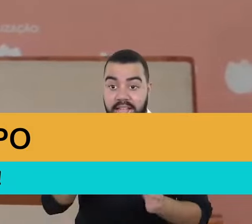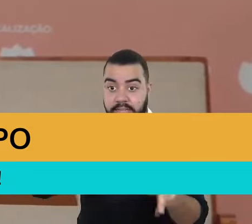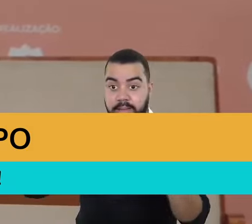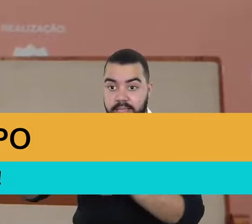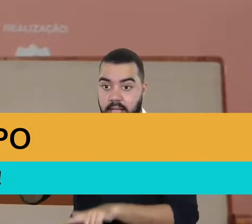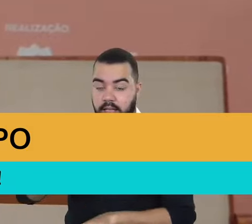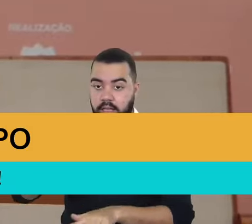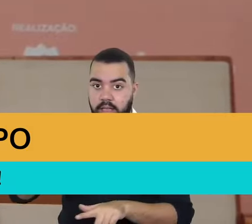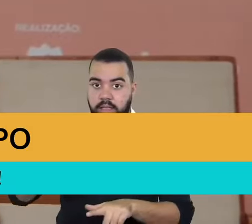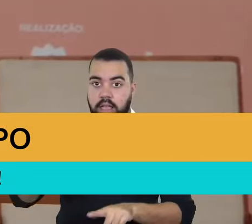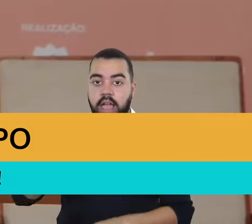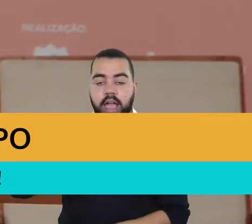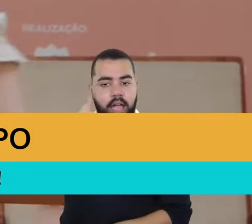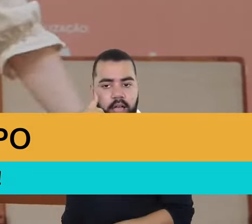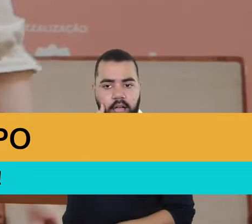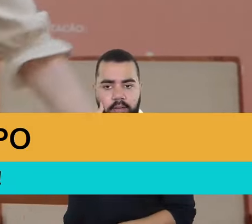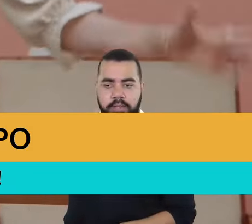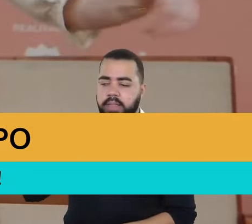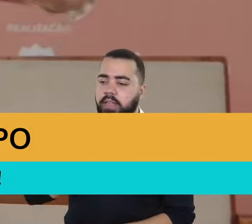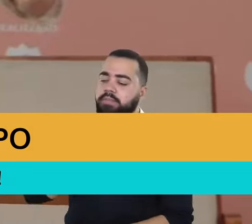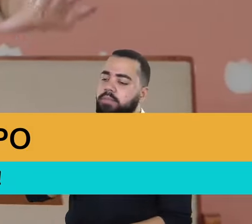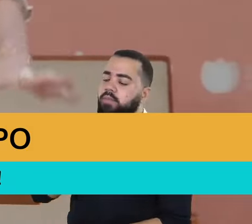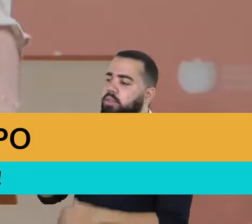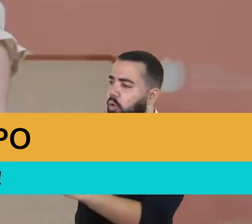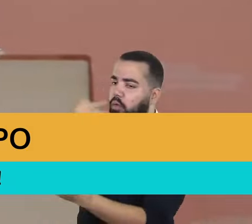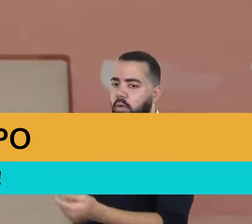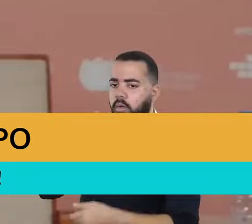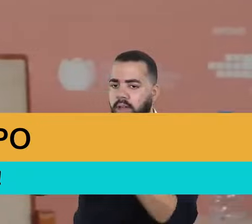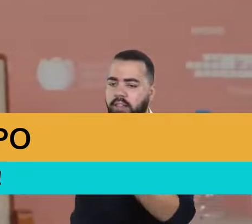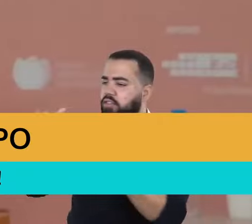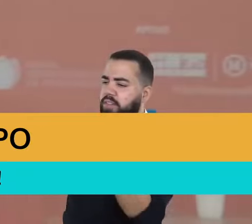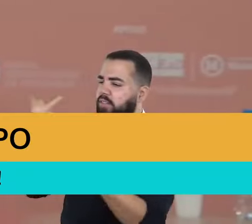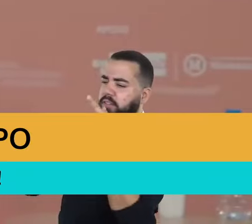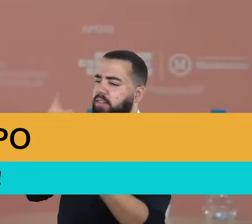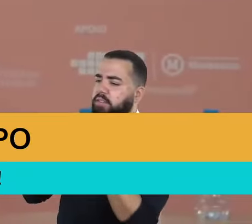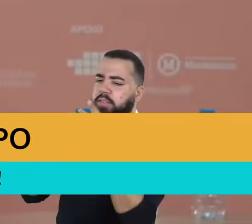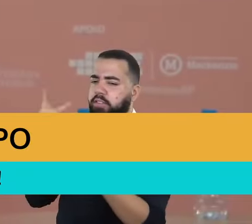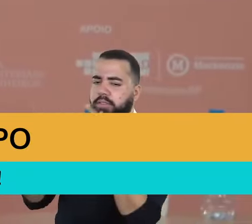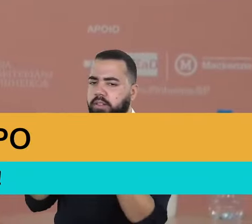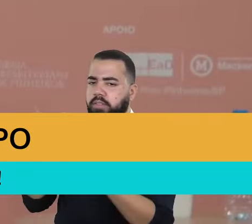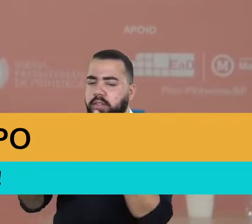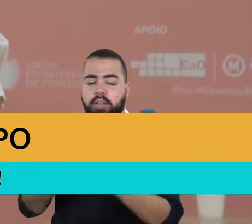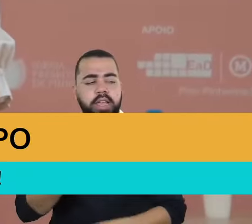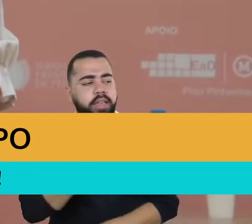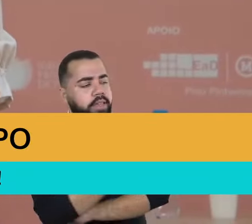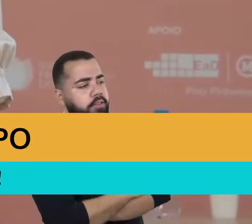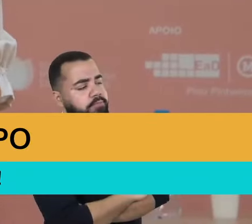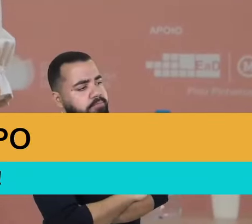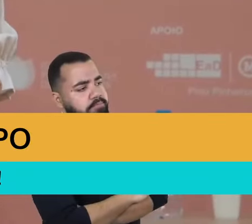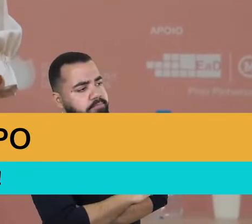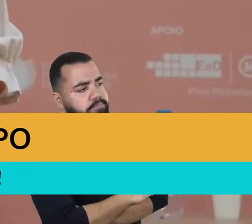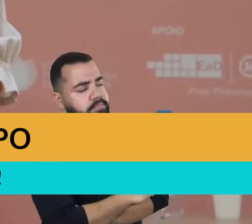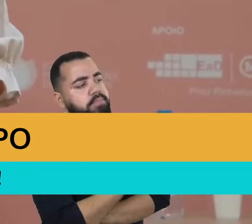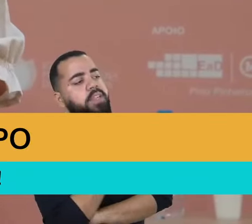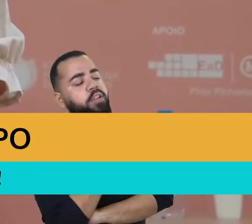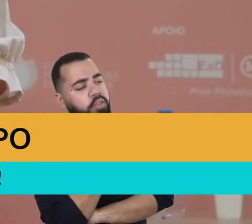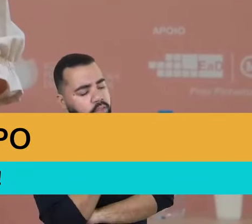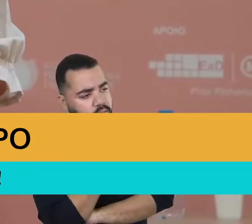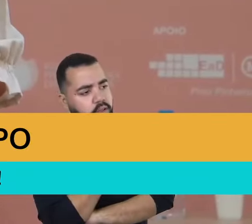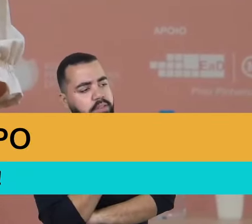semana, falou da pessoa, falou mal. Ela só queria desabafar tudo. E a única coisa que eu falei para ela foi,